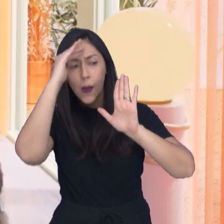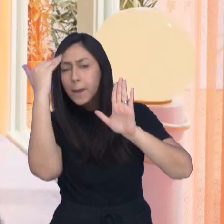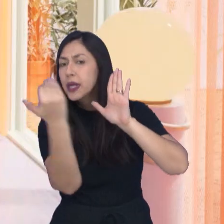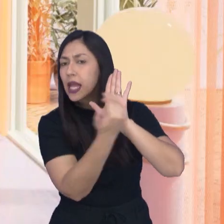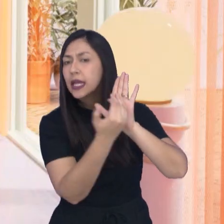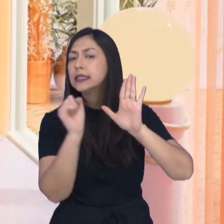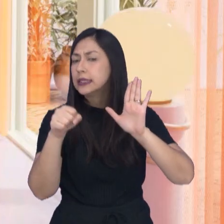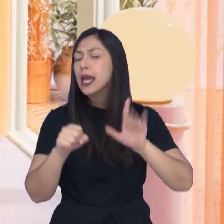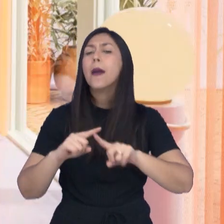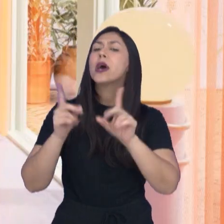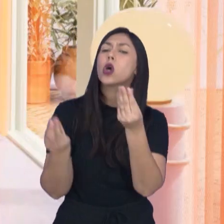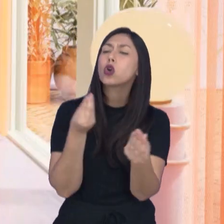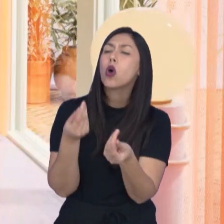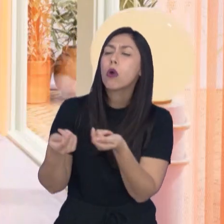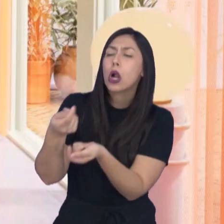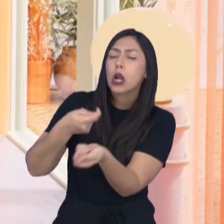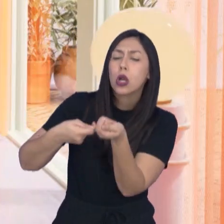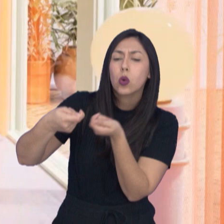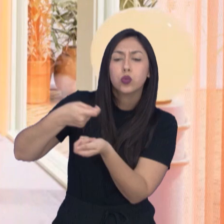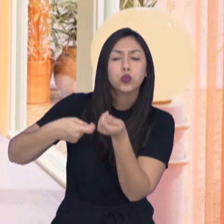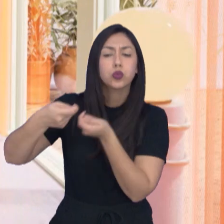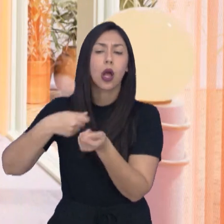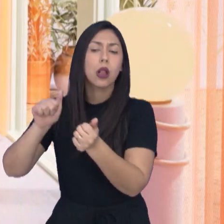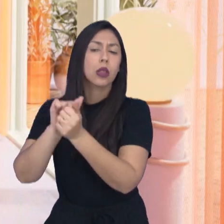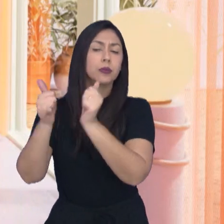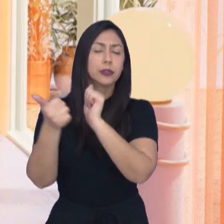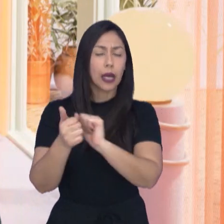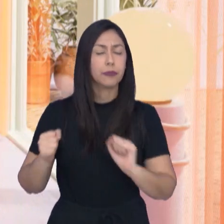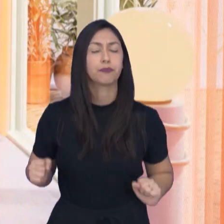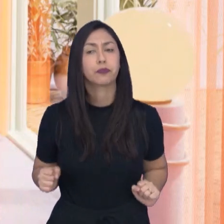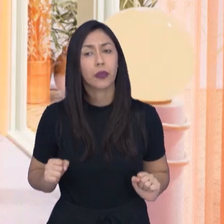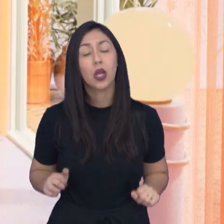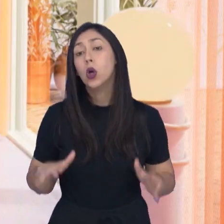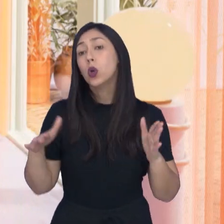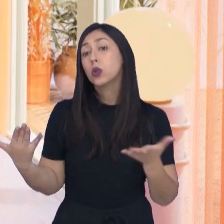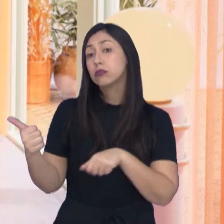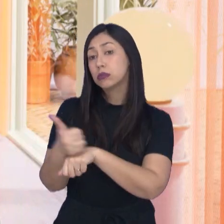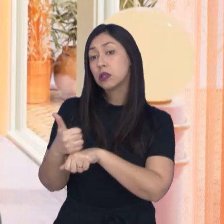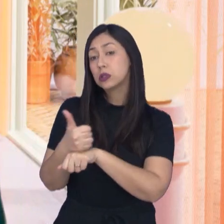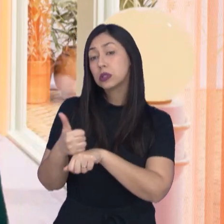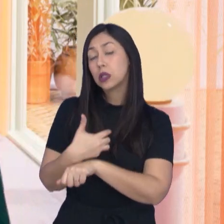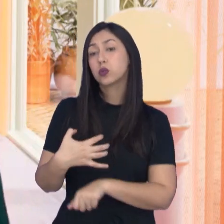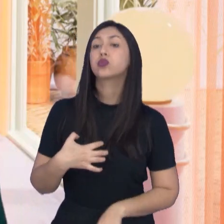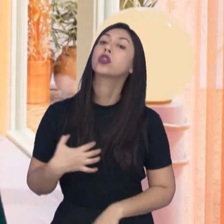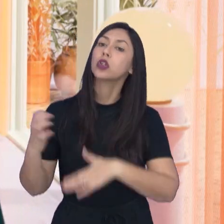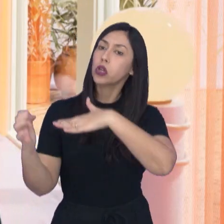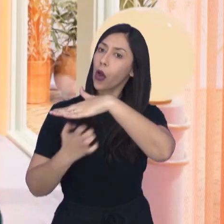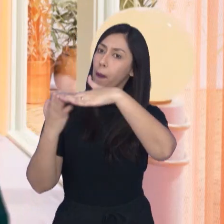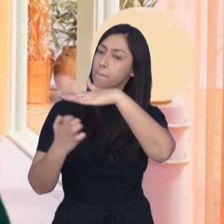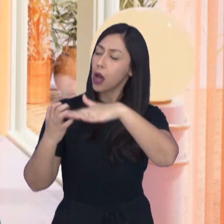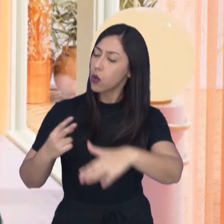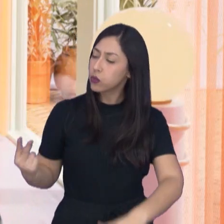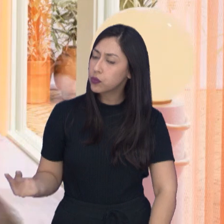pode negociar, né, nesse período ali do profissional? Então, quando o profissional sente que a empresa está valorizando,